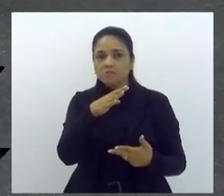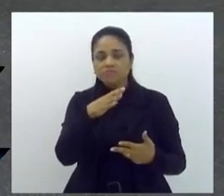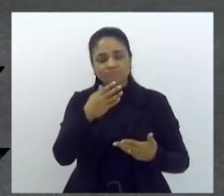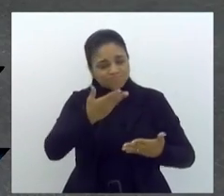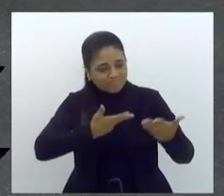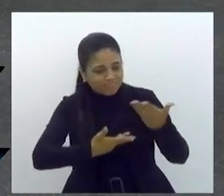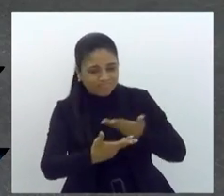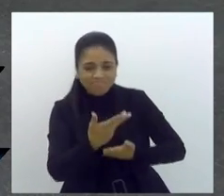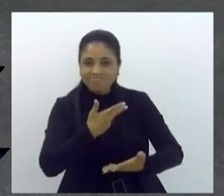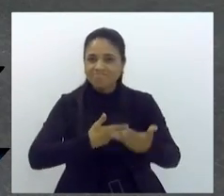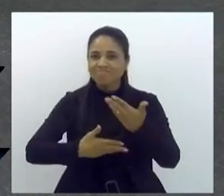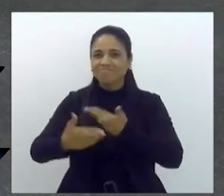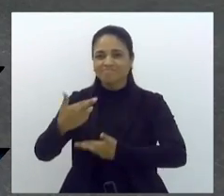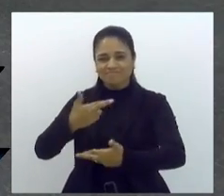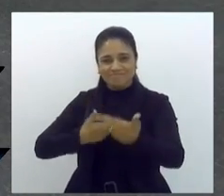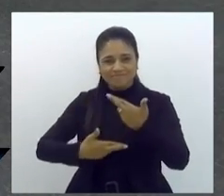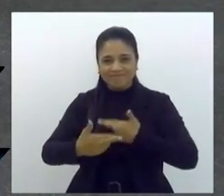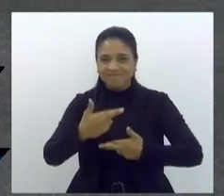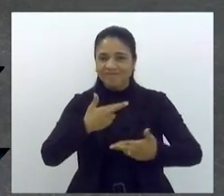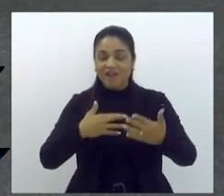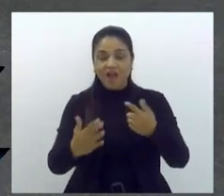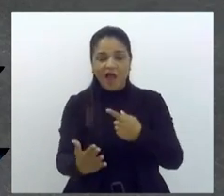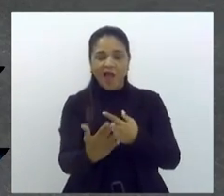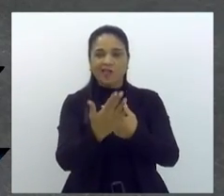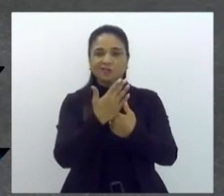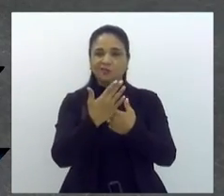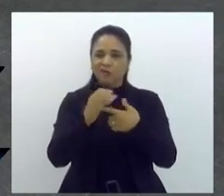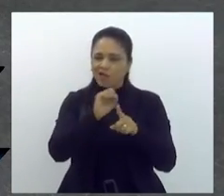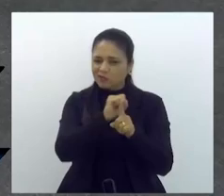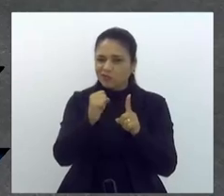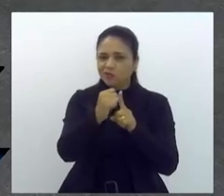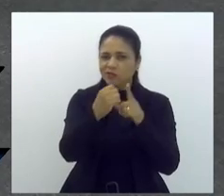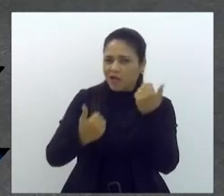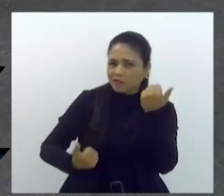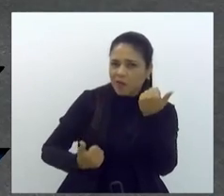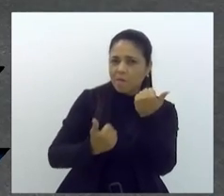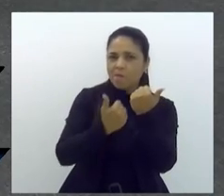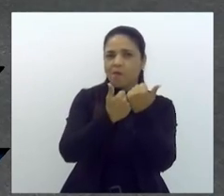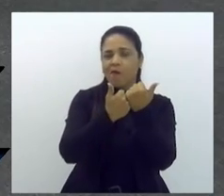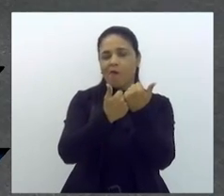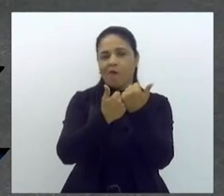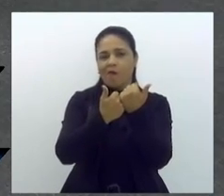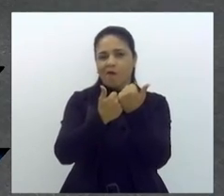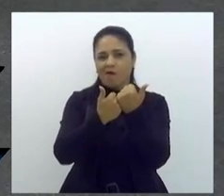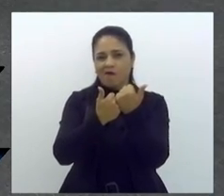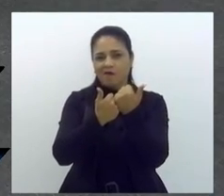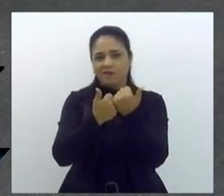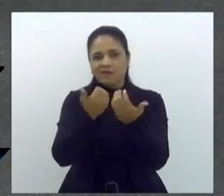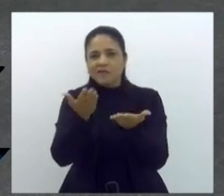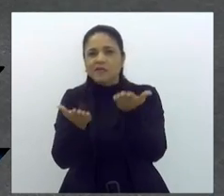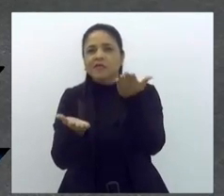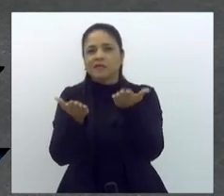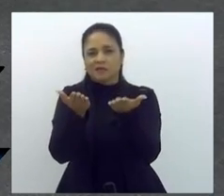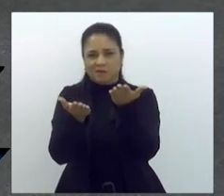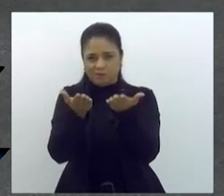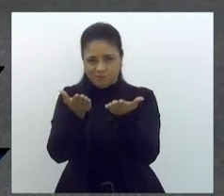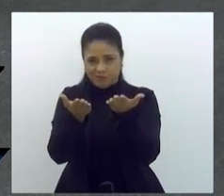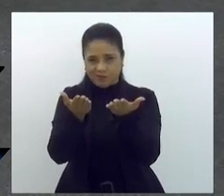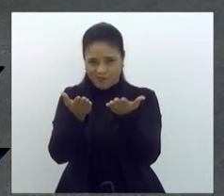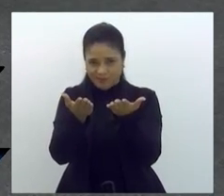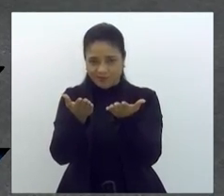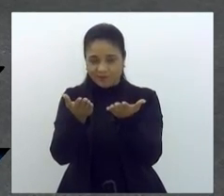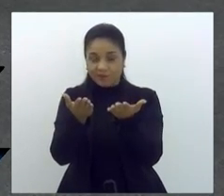são harmoniosas elas ajudam a ter uma sociedade na qual a gente possa ter maior equilíbrio e é